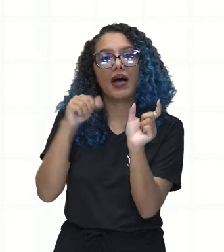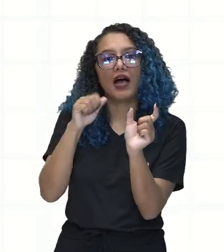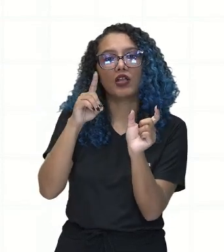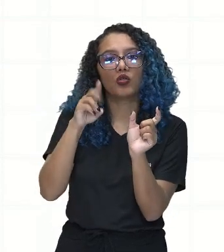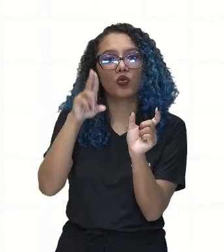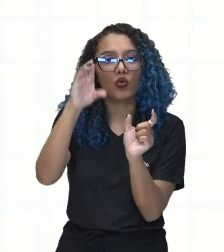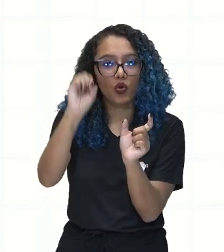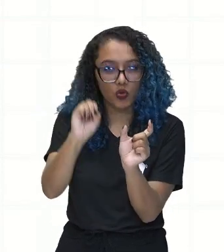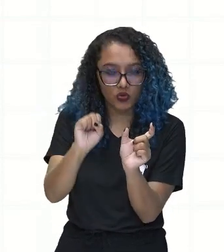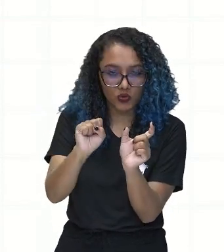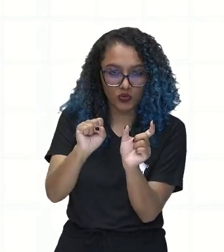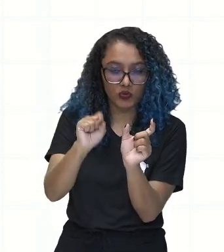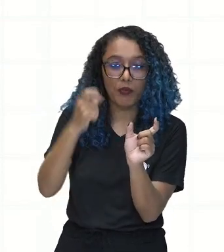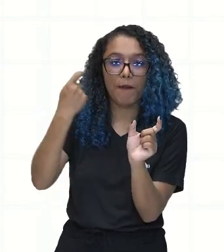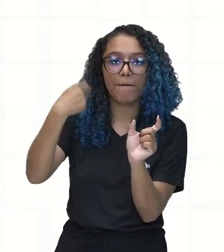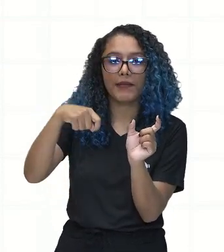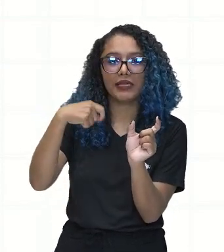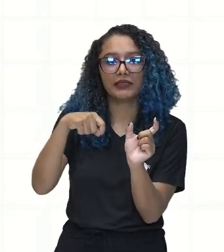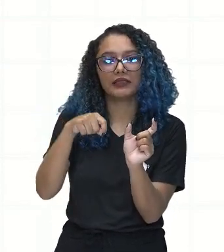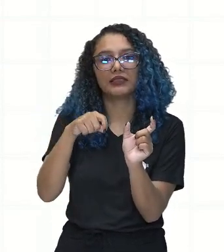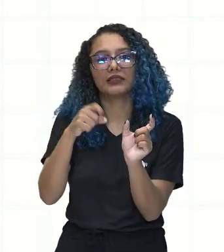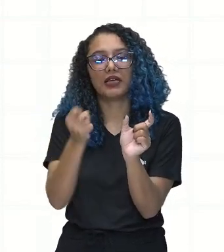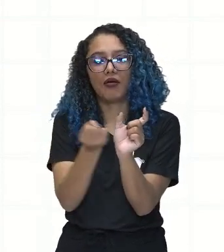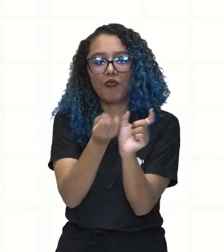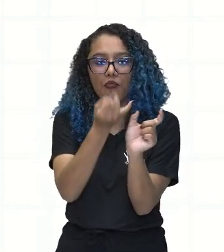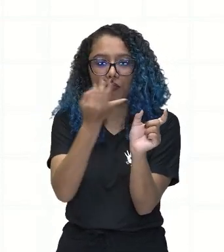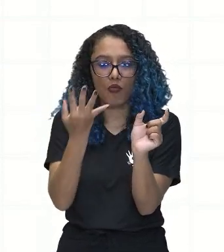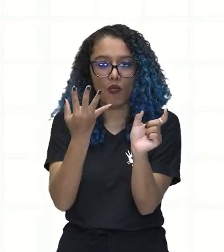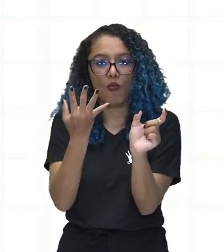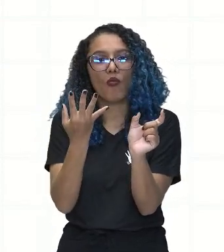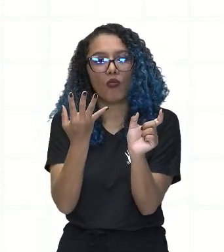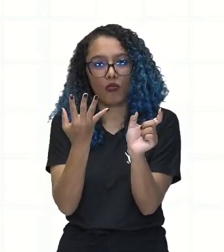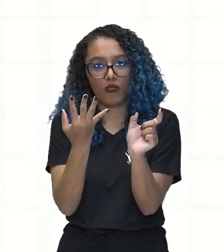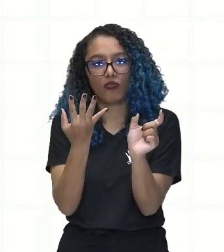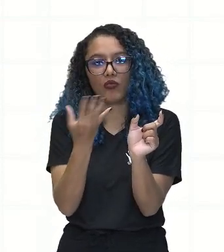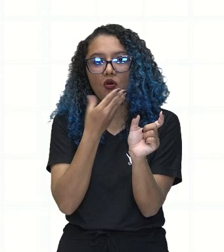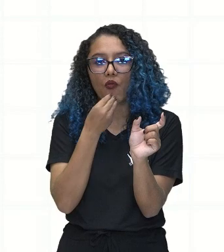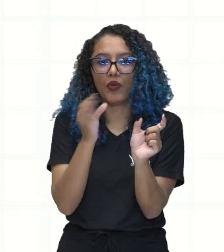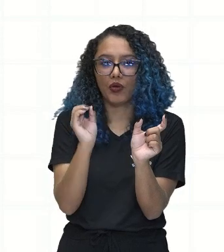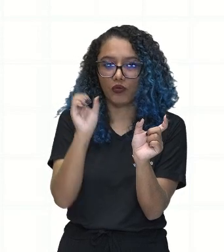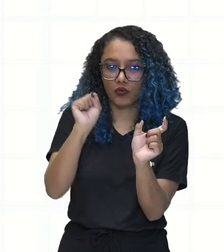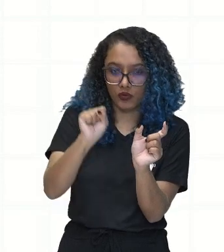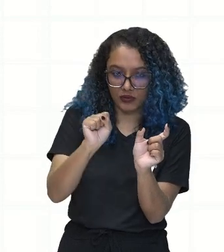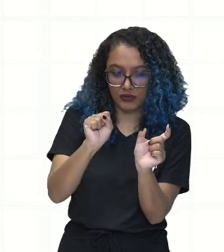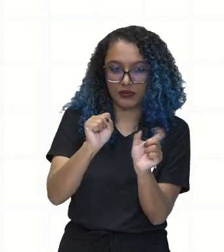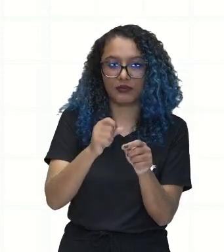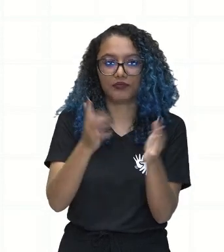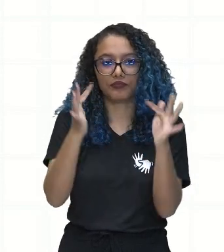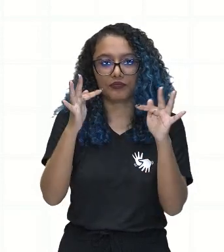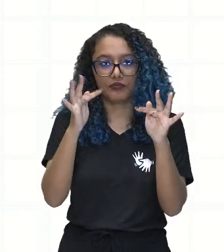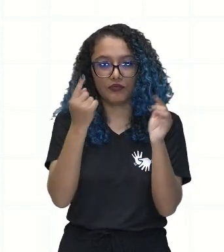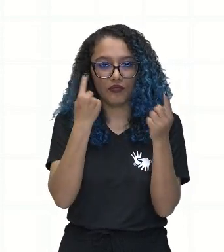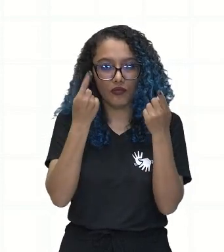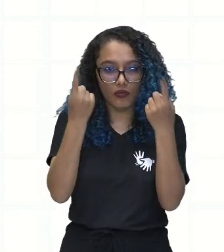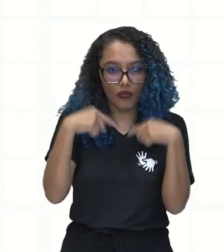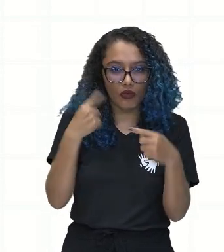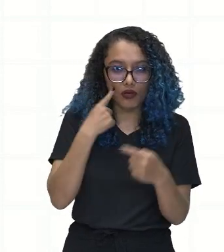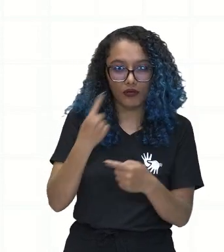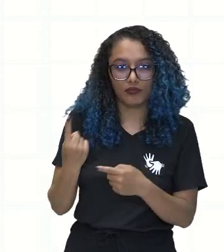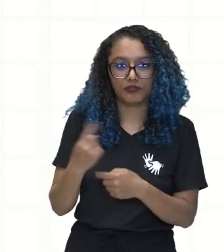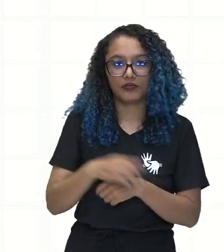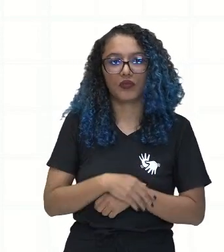singular, no plural masculino. O garçom trouxe-nos o vinho e a laranjada